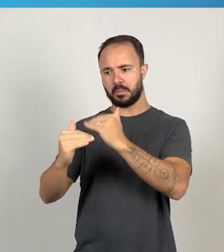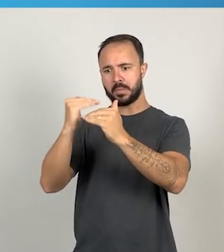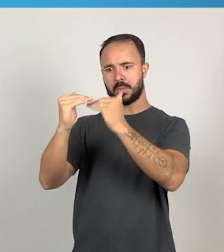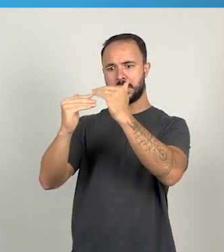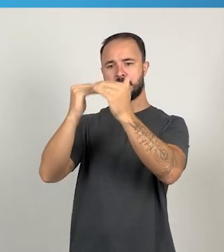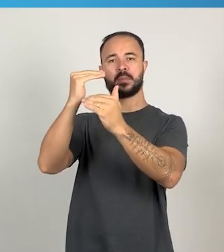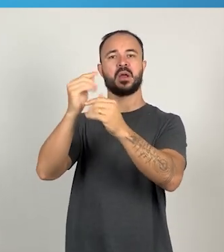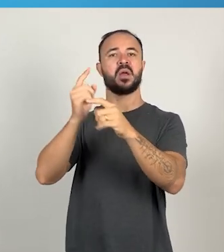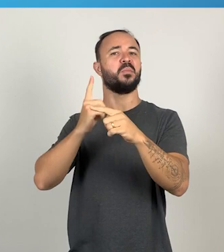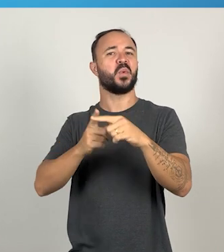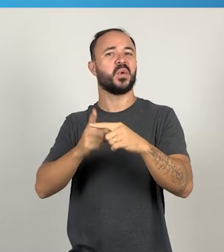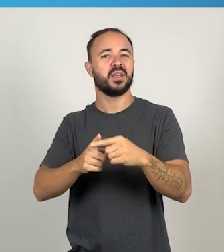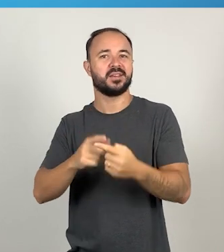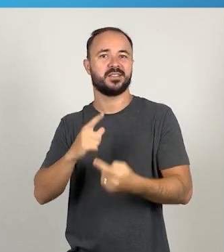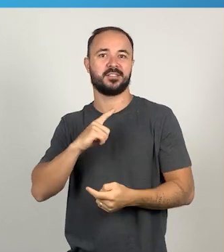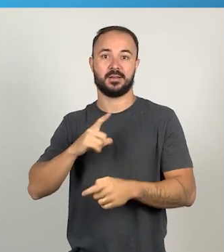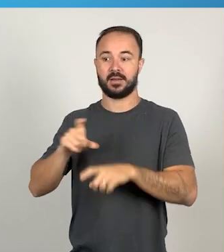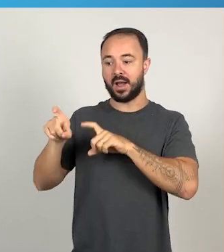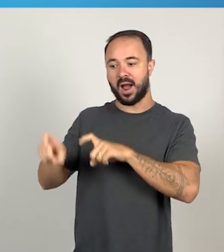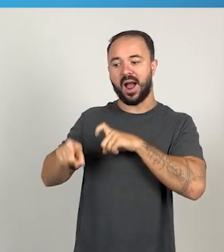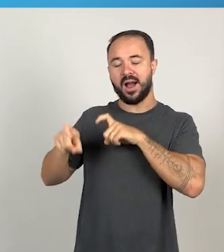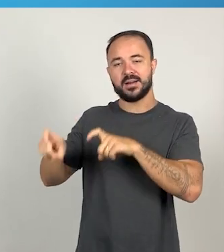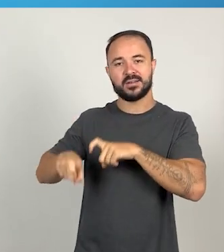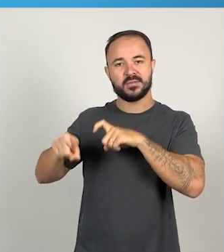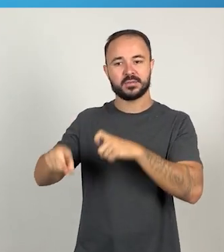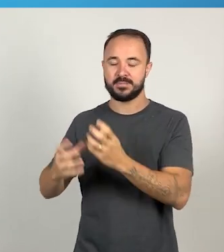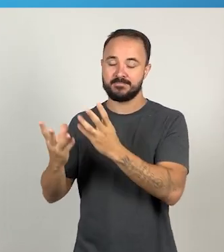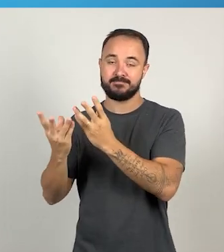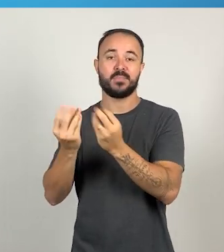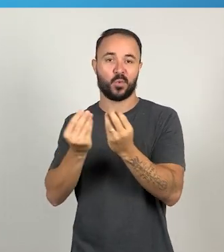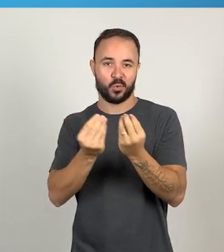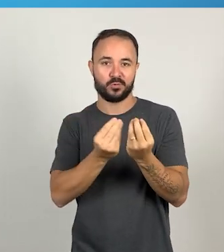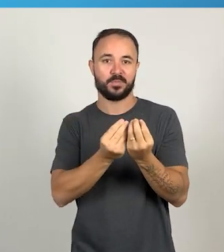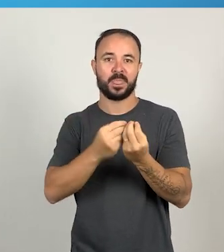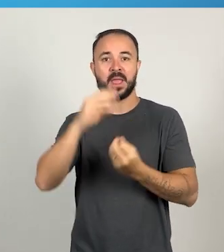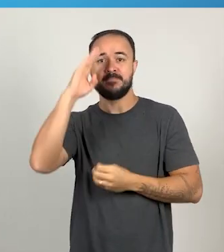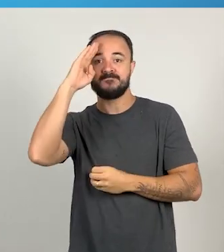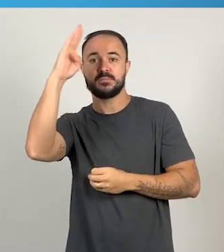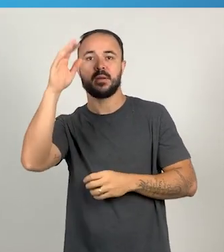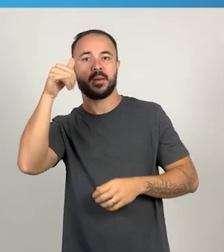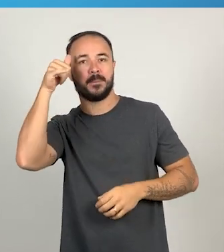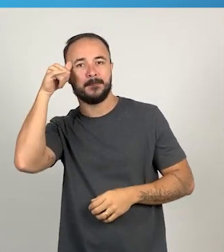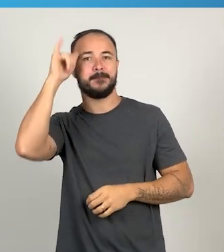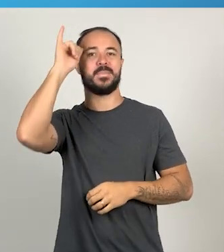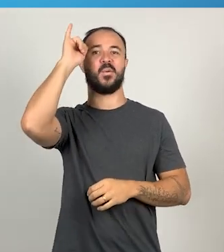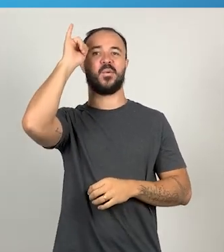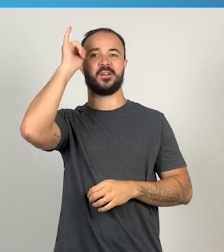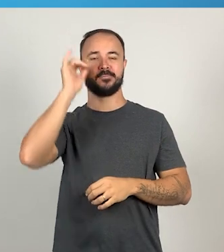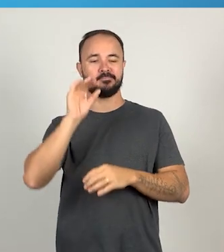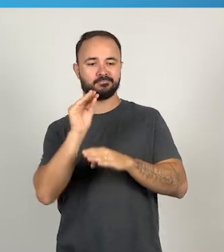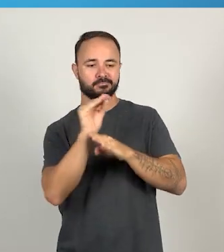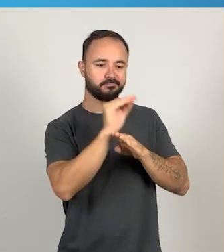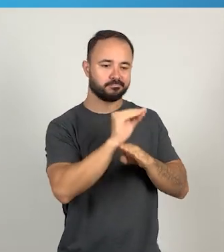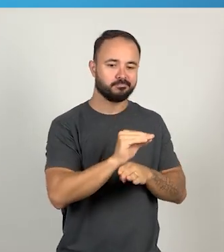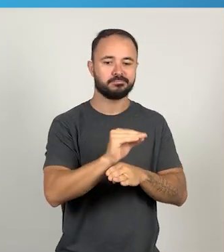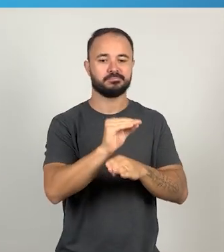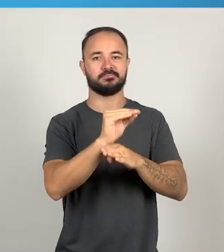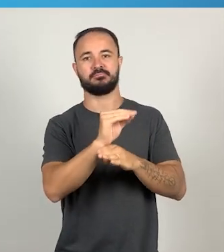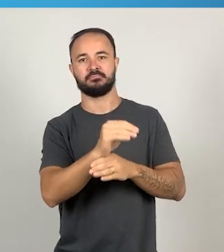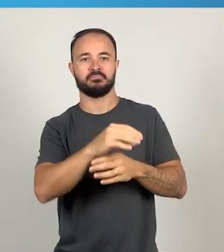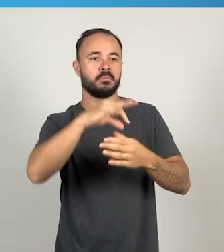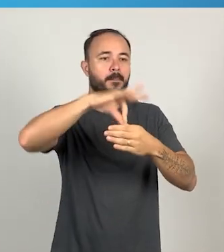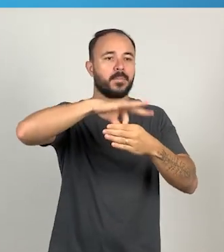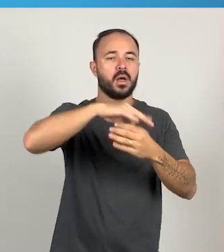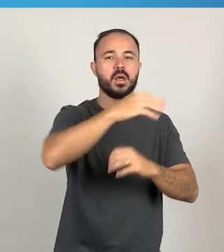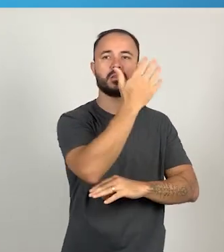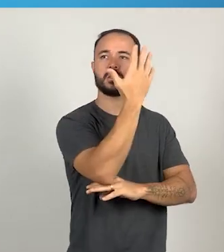propriedades agrícolas sendo construídas, né, principalmente com a criação de gado bovino, alguns cereais sendo plantados.